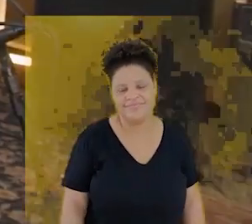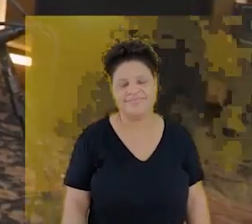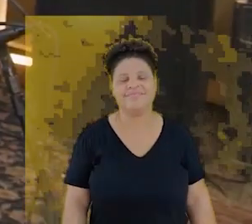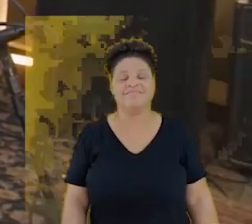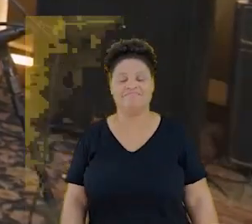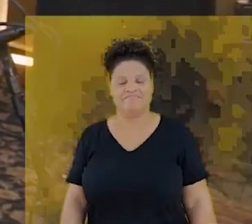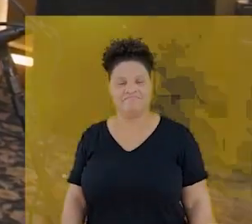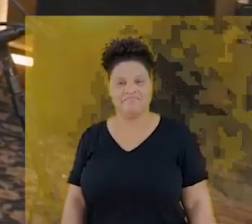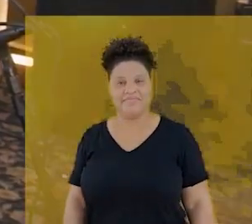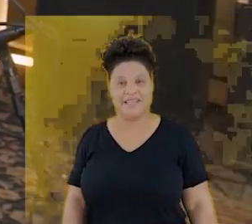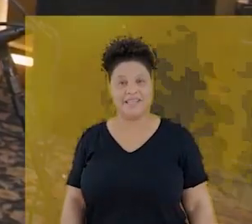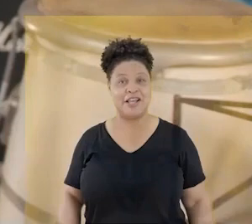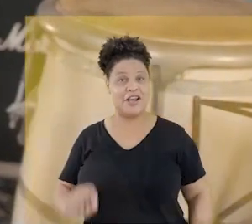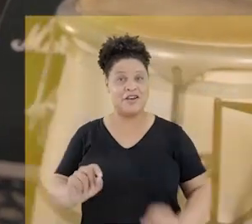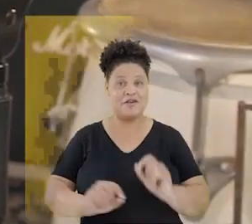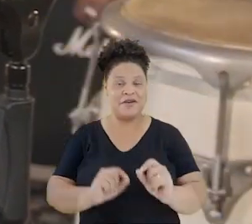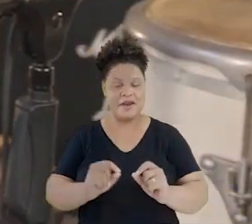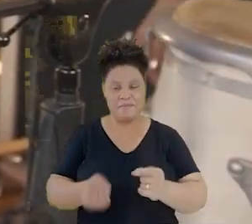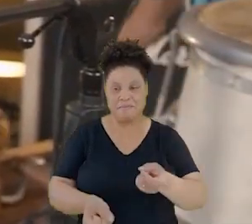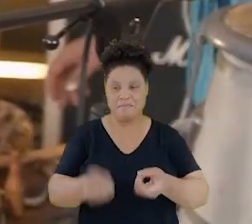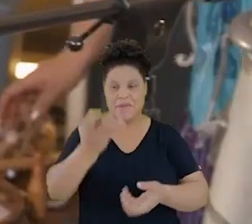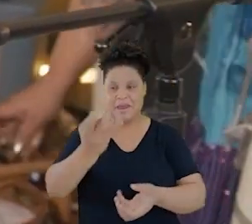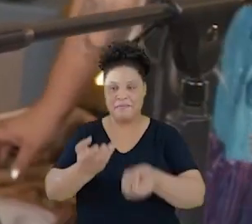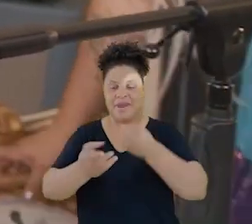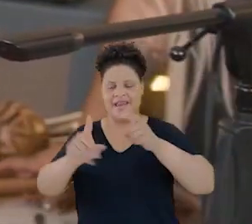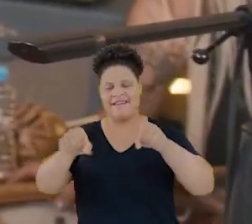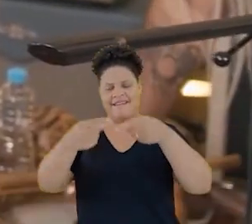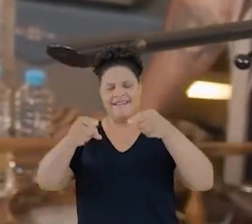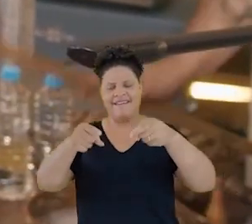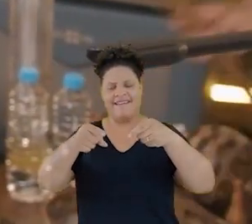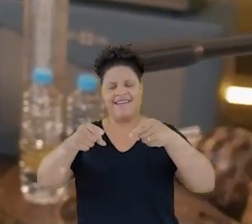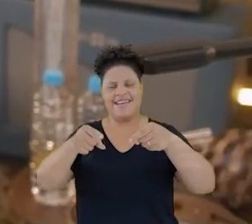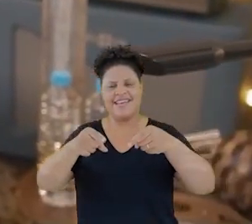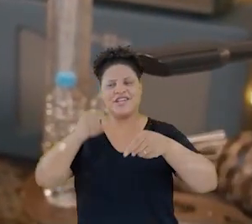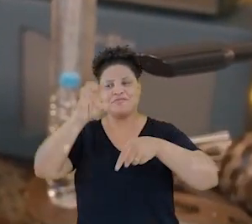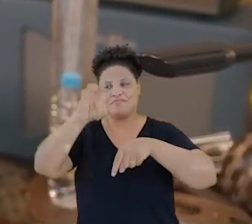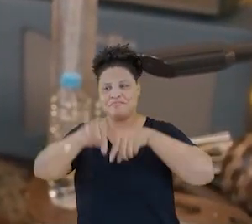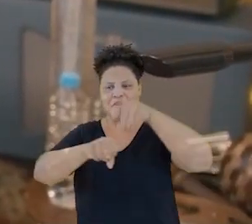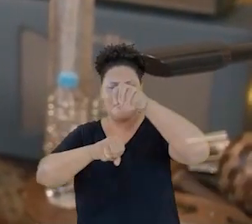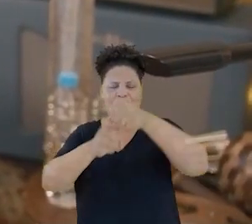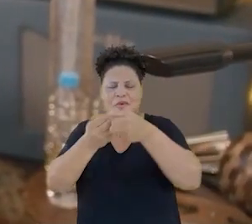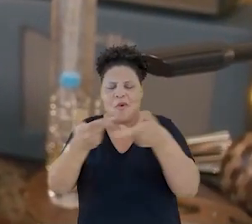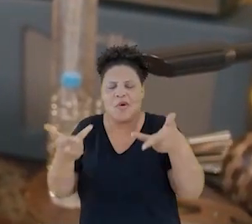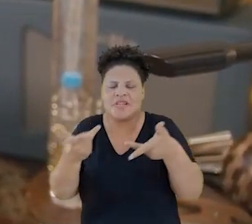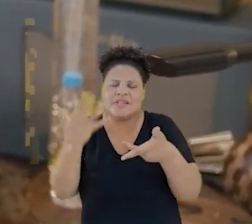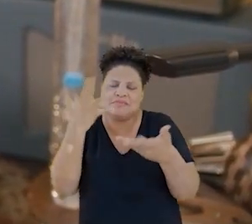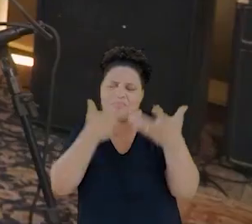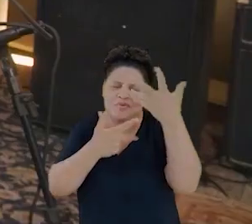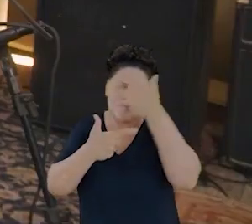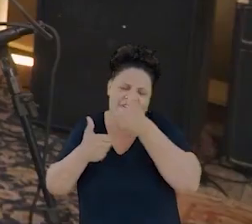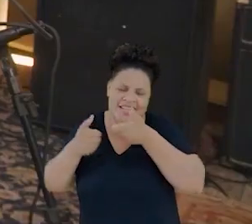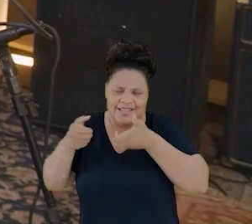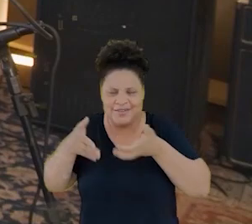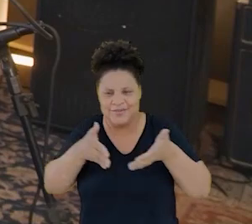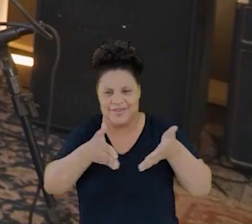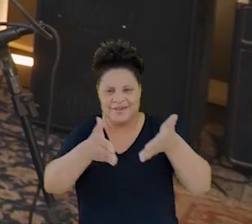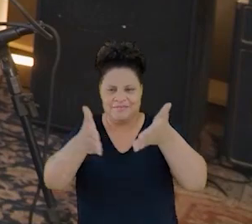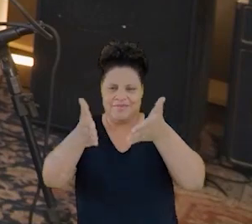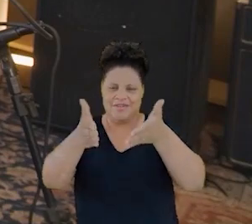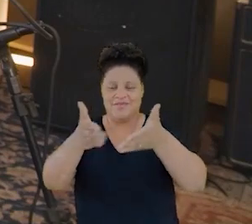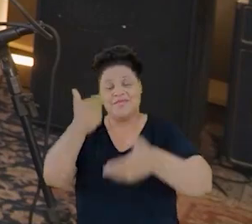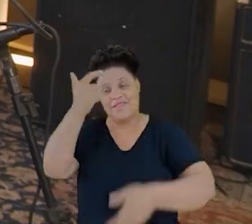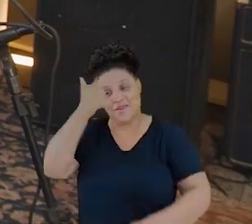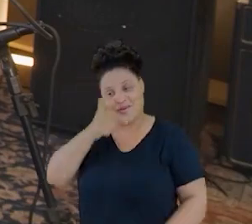Plantando muito diverso por aí e que a gente possa colher muita coisa bonita nesse meio de caminho, né, minha gente? Luana Flores,